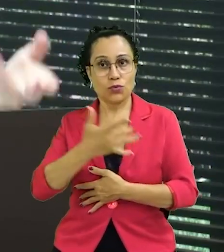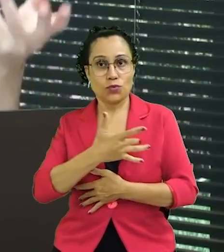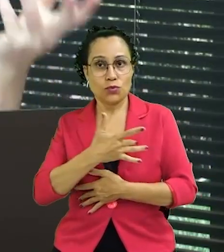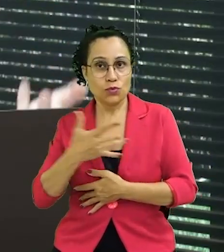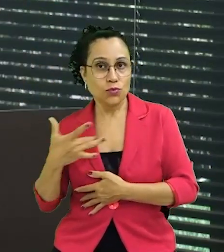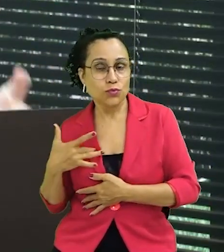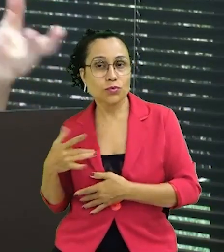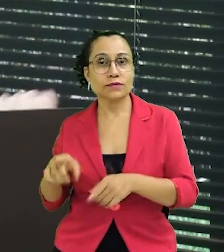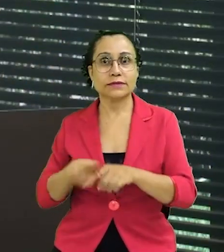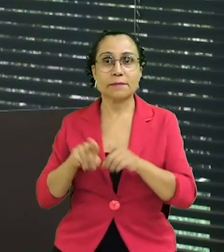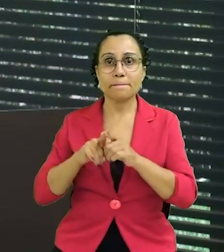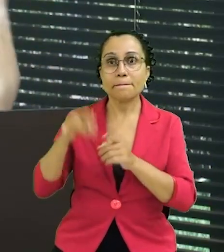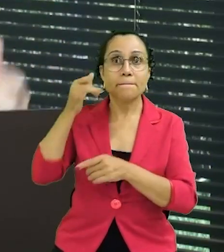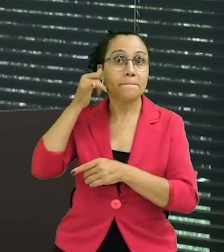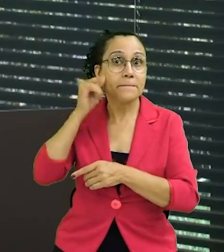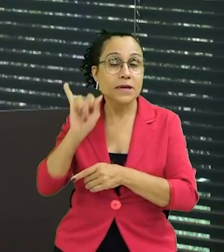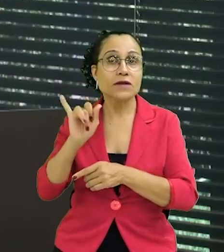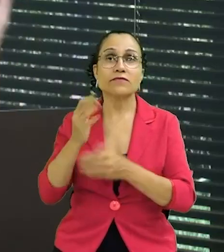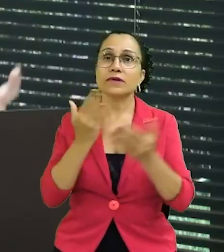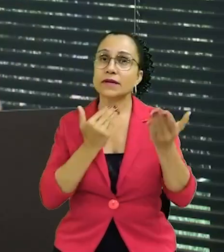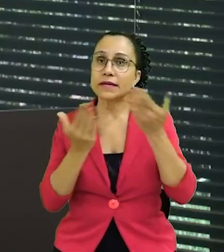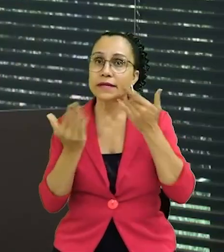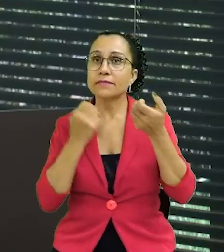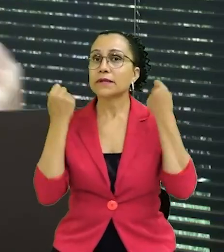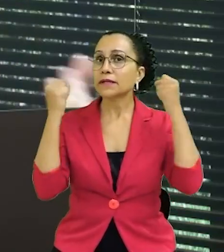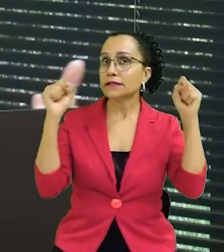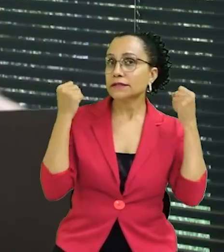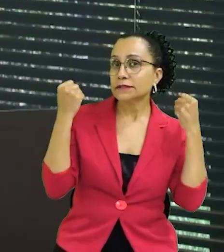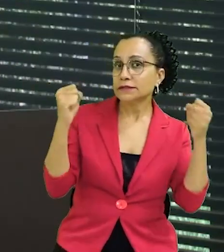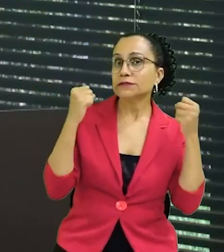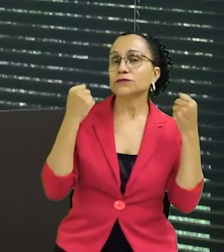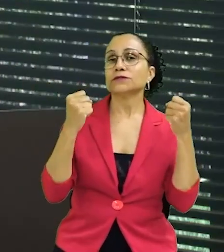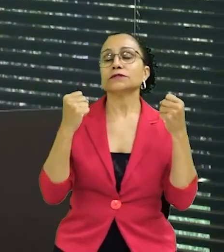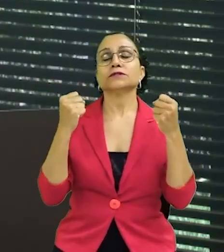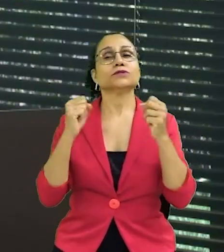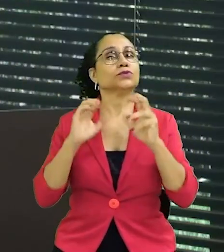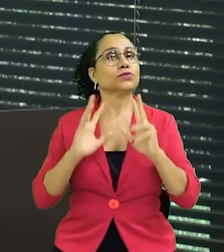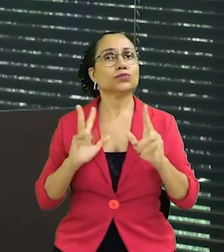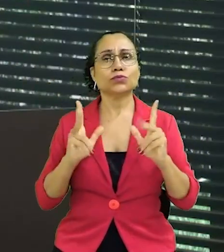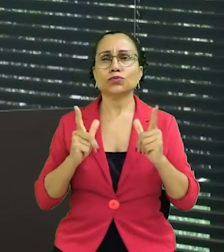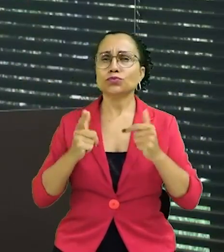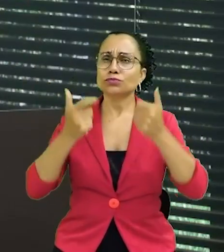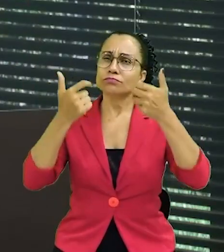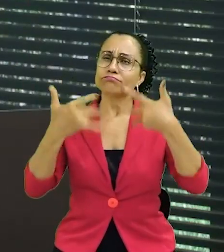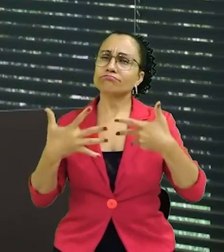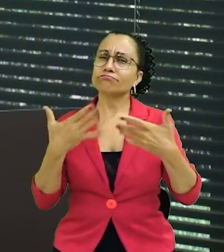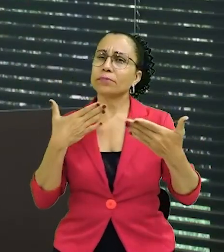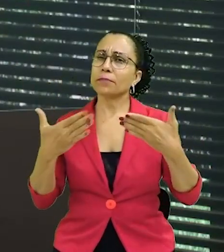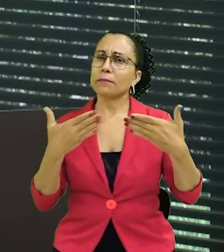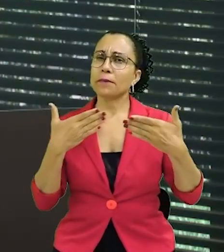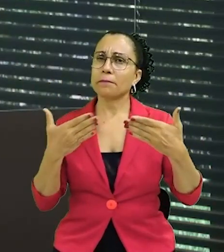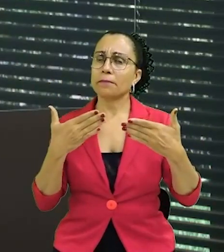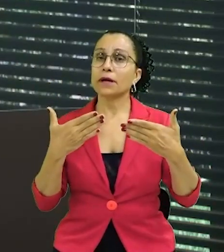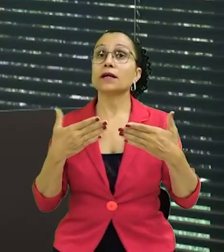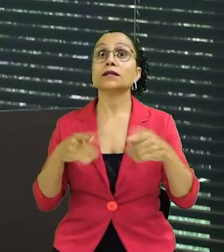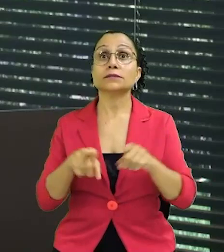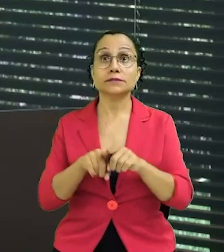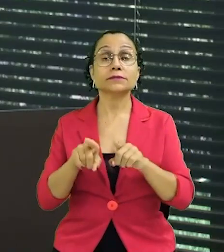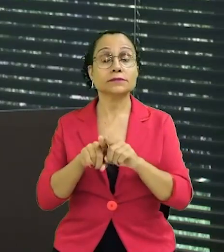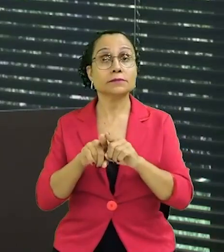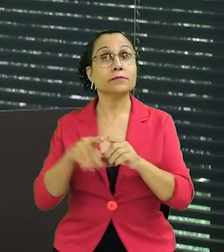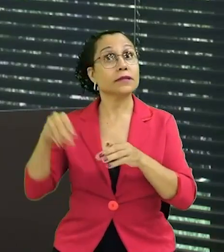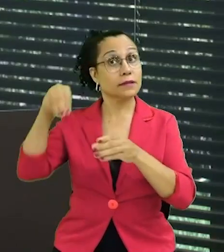nós estamos aqui, né, falando, alimentação, atividade física, exercício físico, enfim, isso impacta também